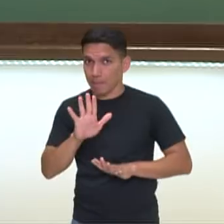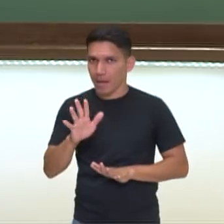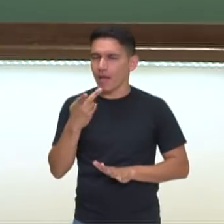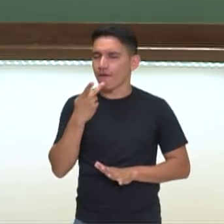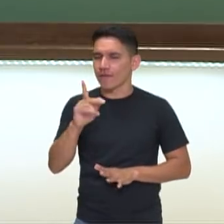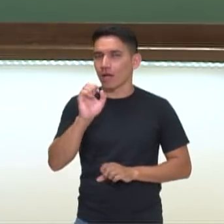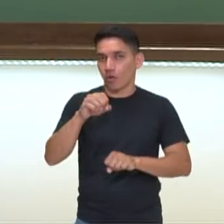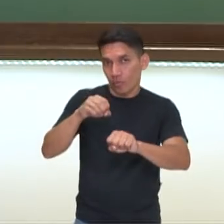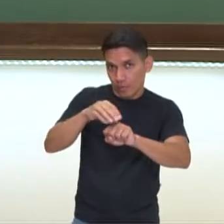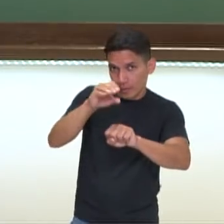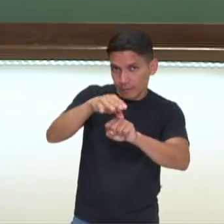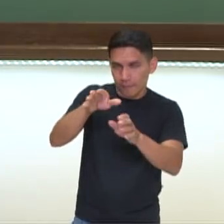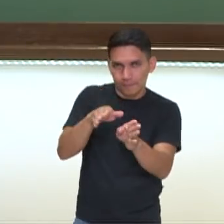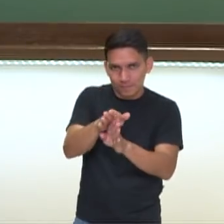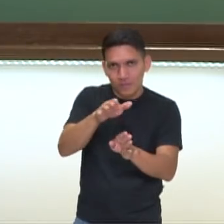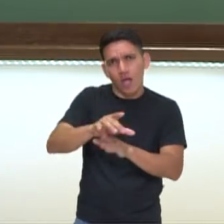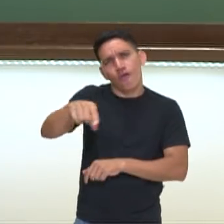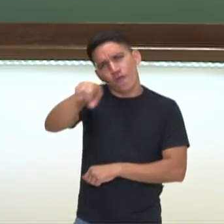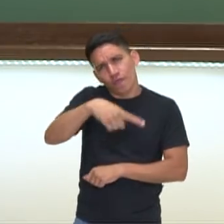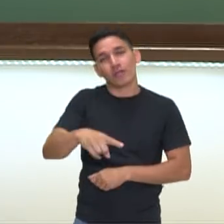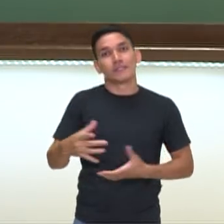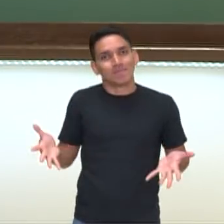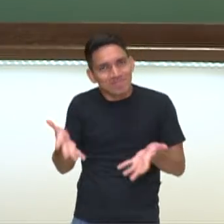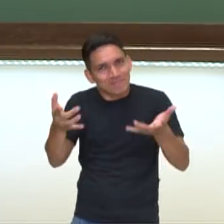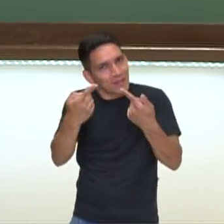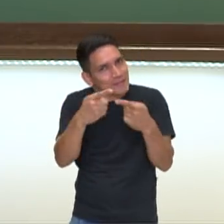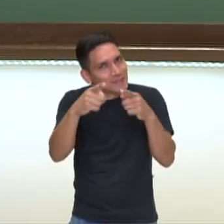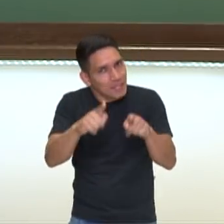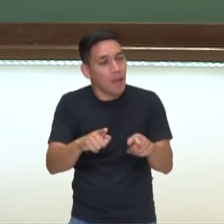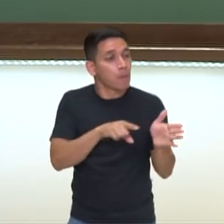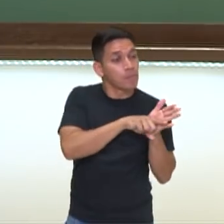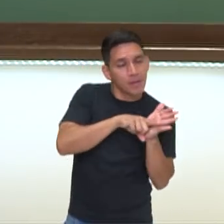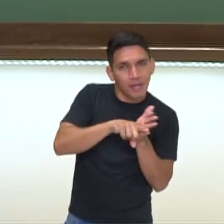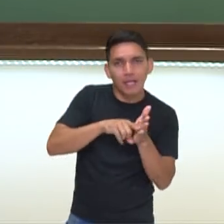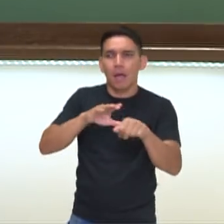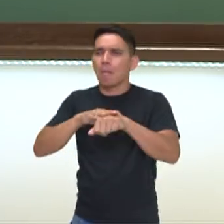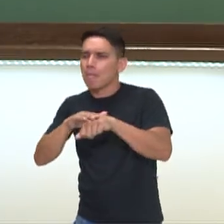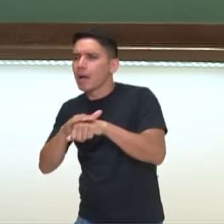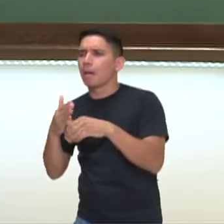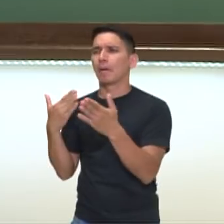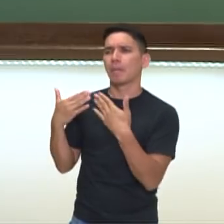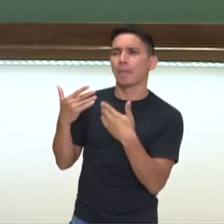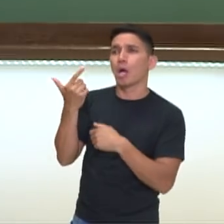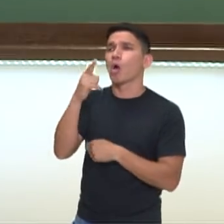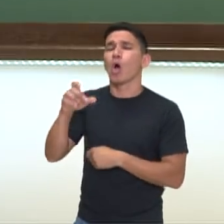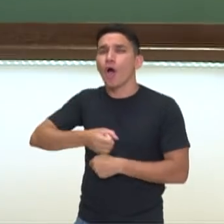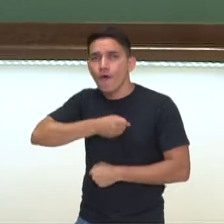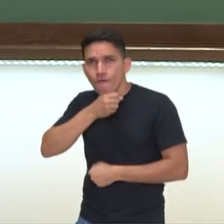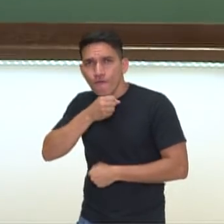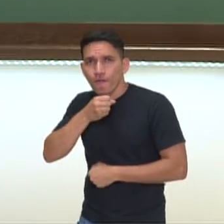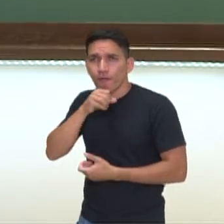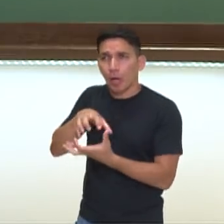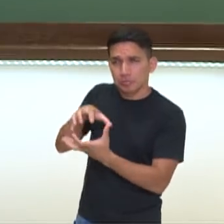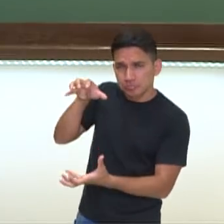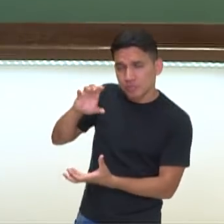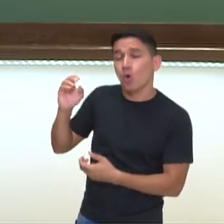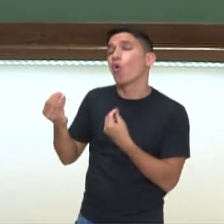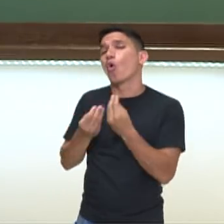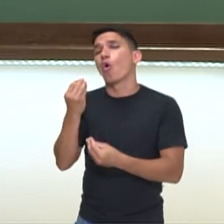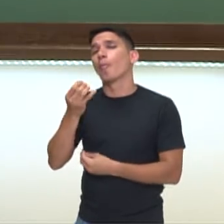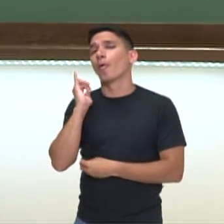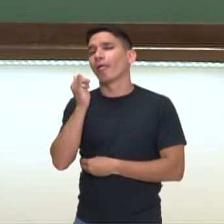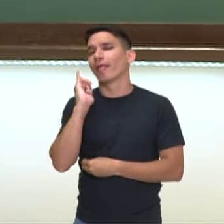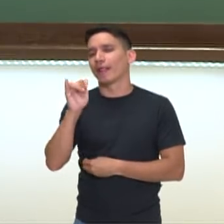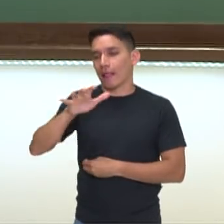aqui a sugestão para vocês irem pesquisar, conversar com os mais velhos, perguntar sobre lendas da região. E vamos